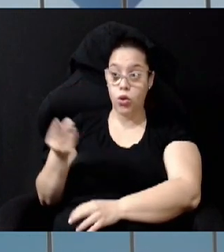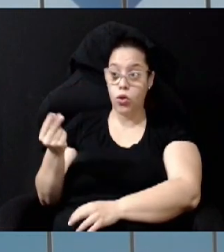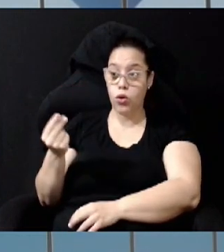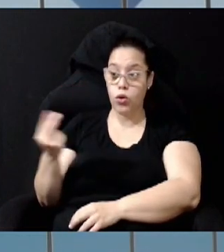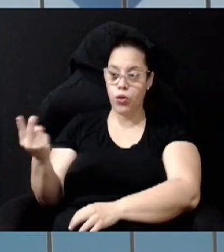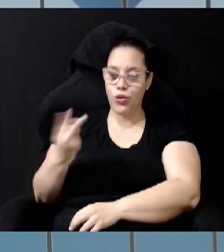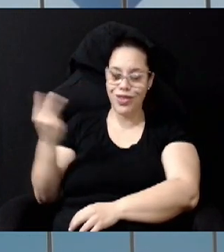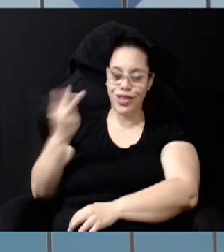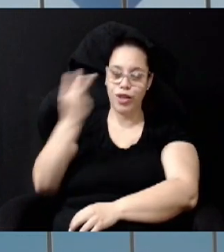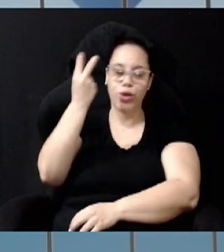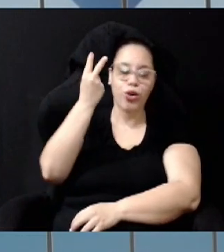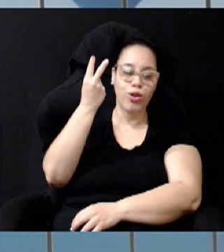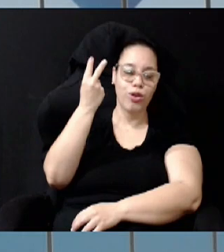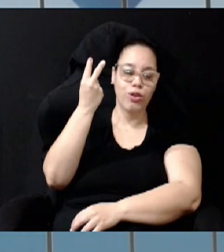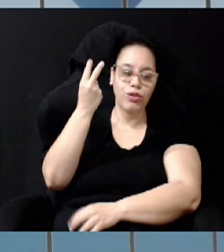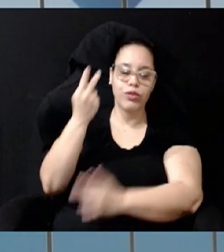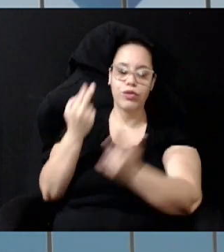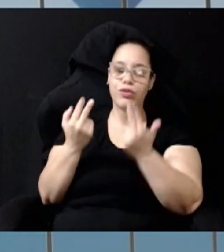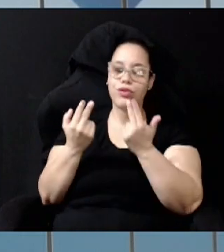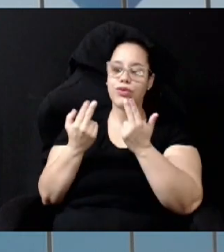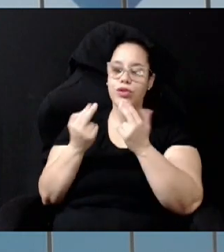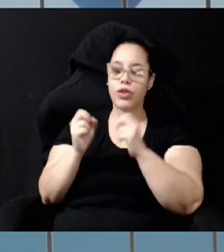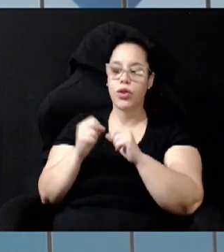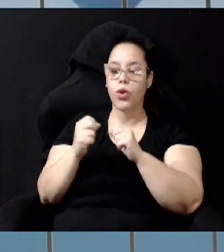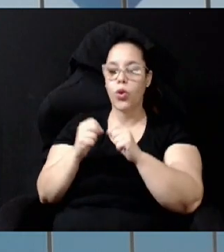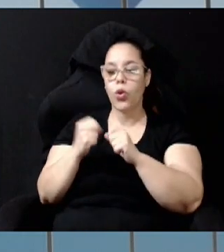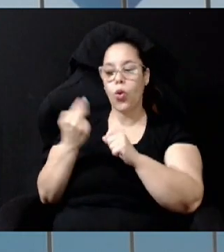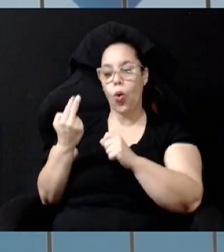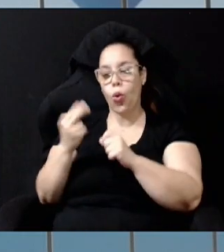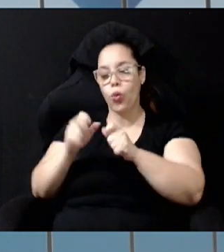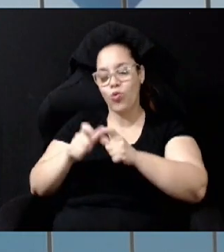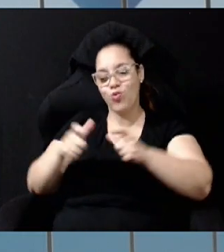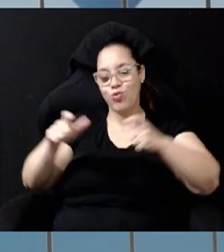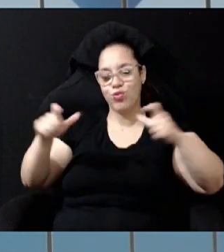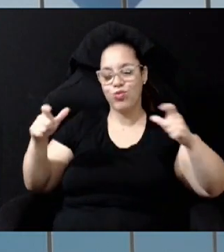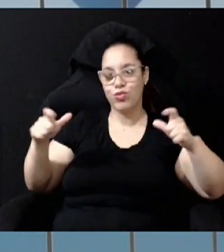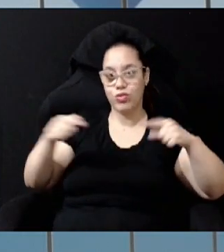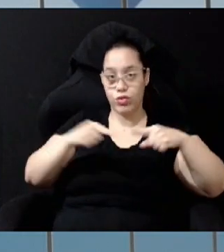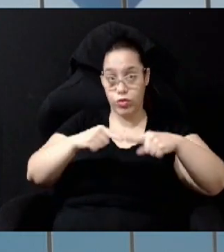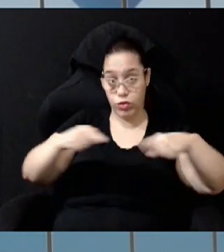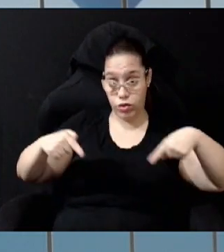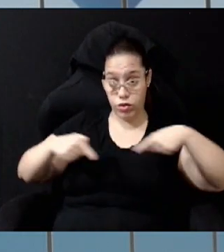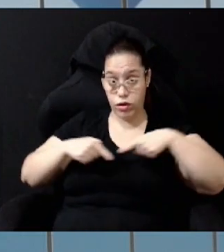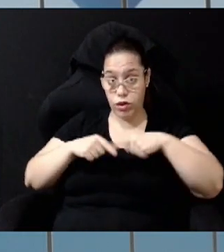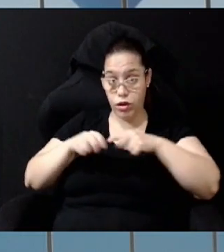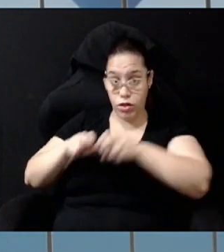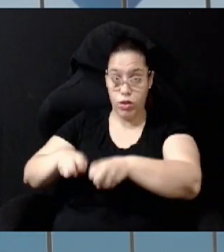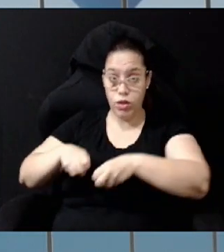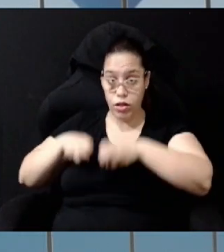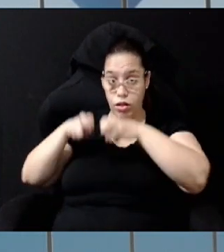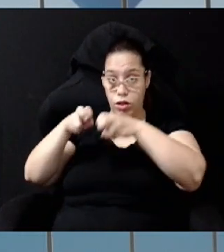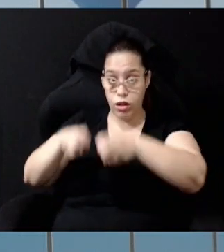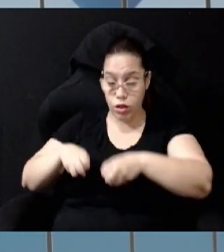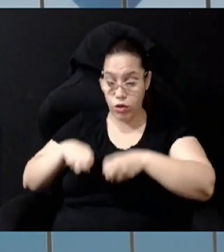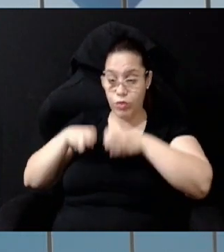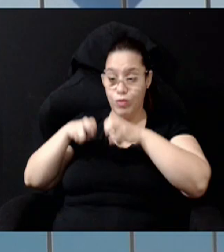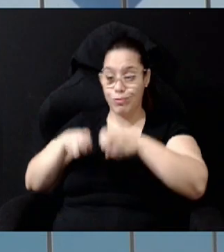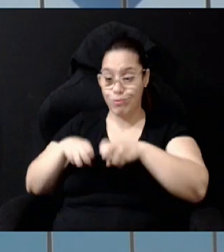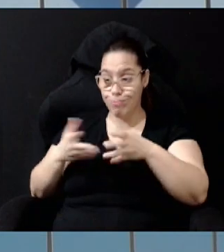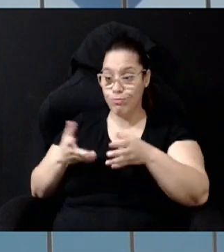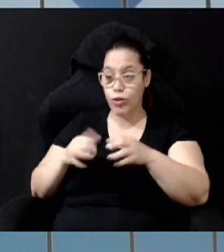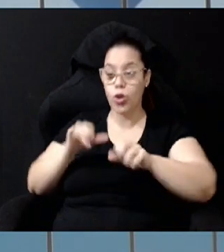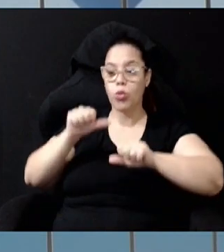econômico igual ou maior do que a área para você, né, ter a sua agricultura, ter o seu pasto. Então é você mudar